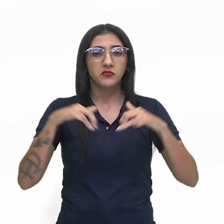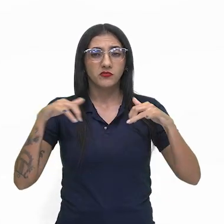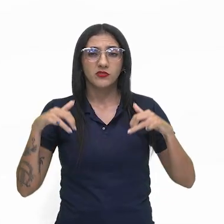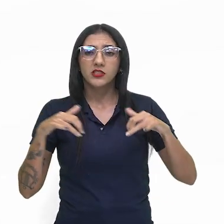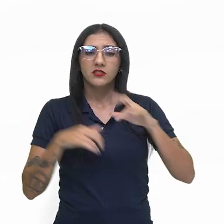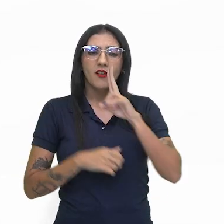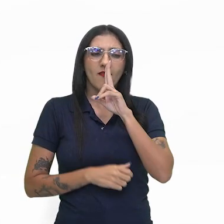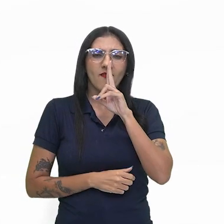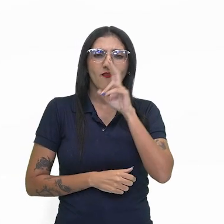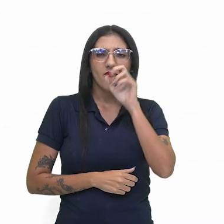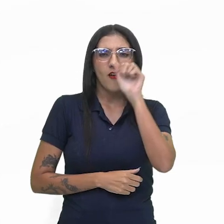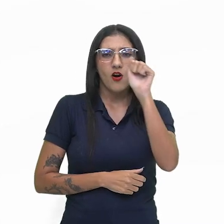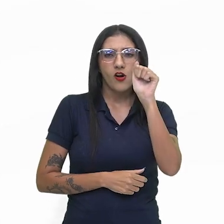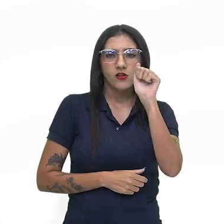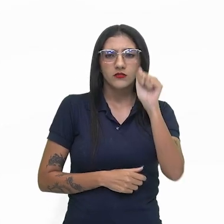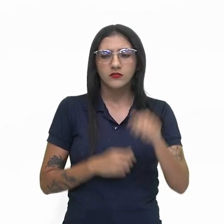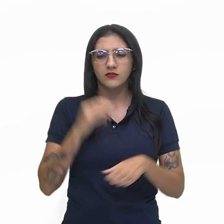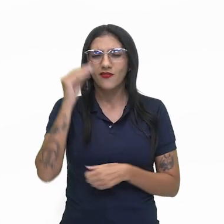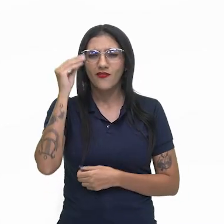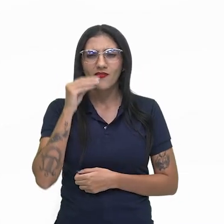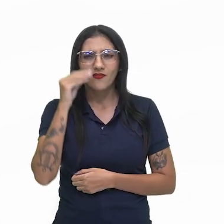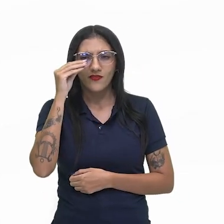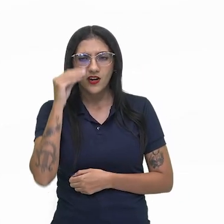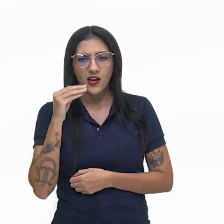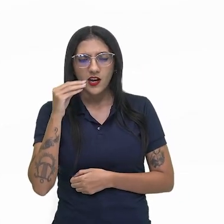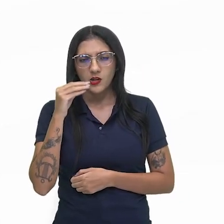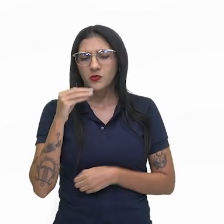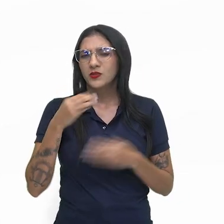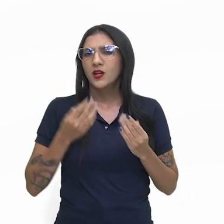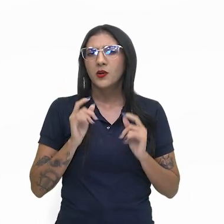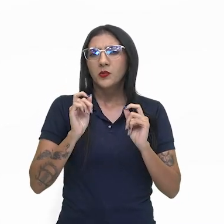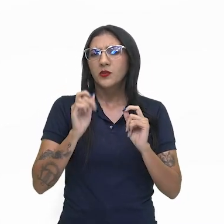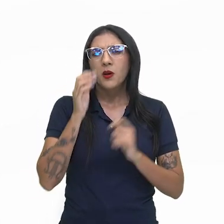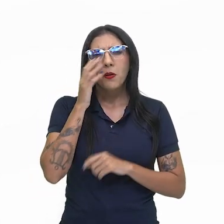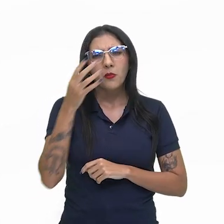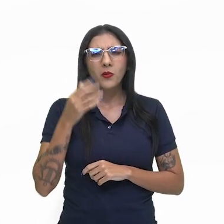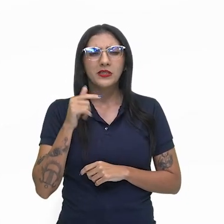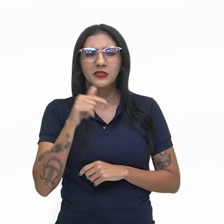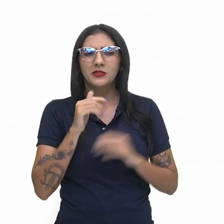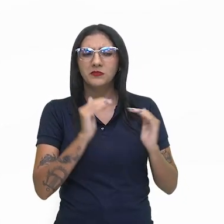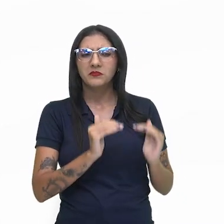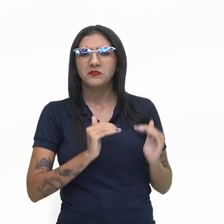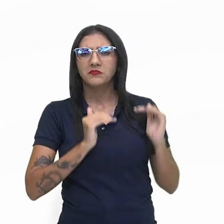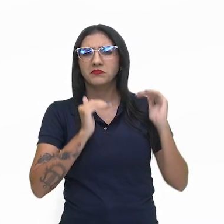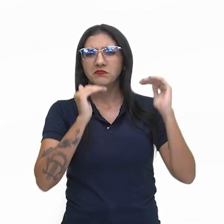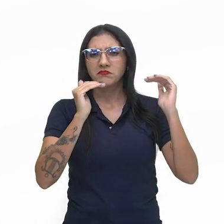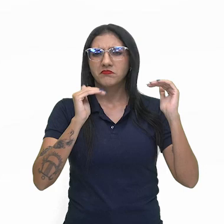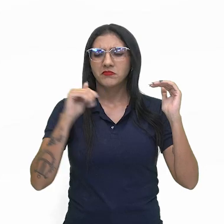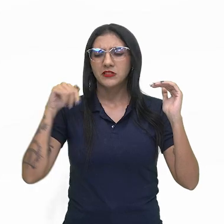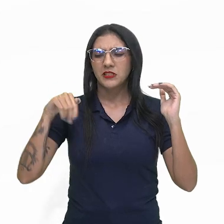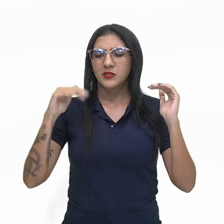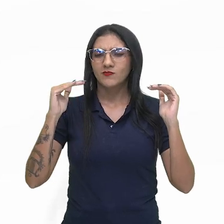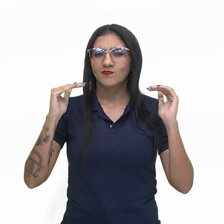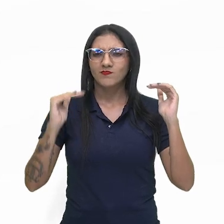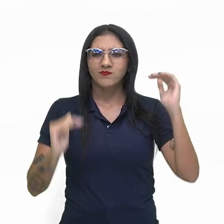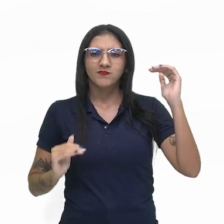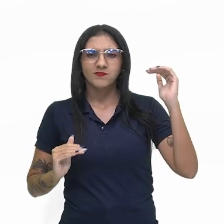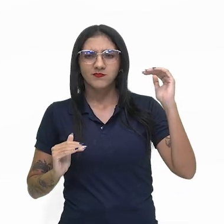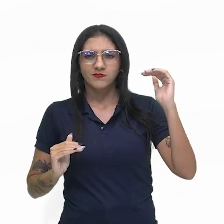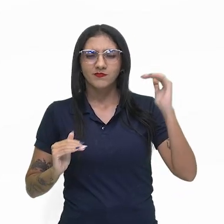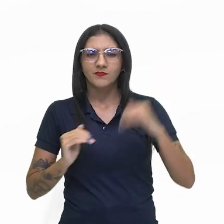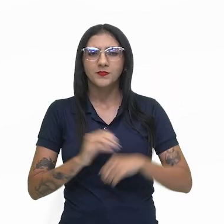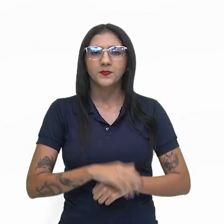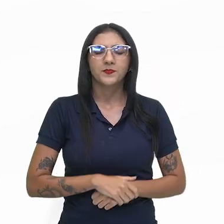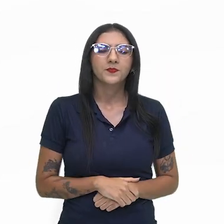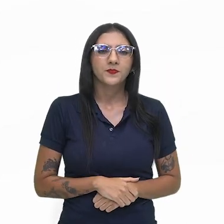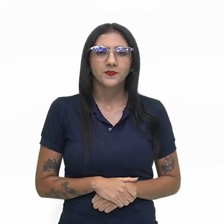e fracos. E, genericamente, o que acontece? Em superiores e inferiores. Perfeito,